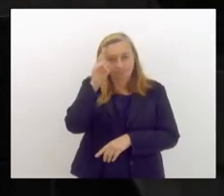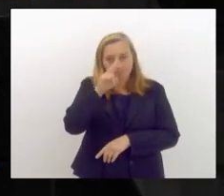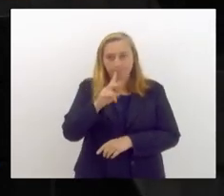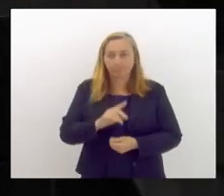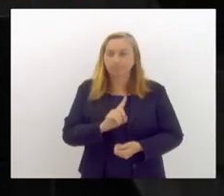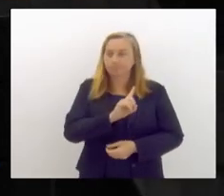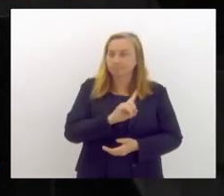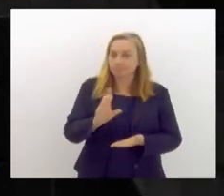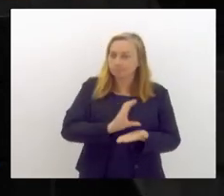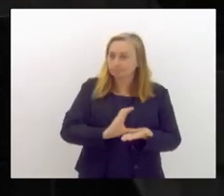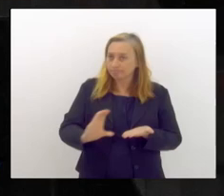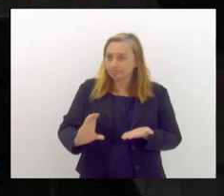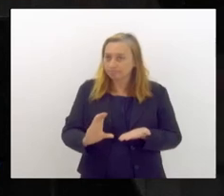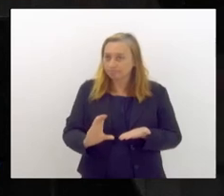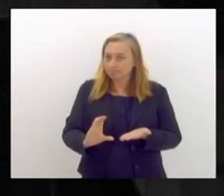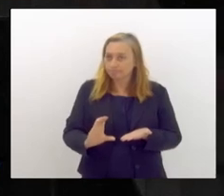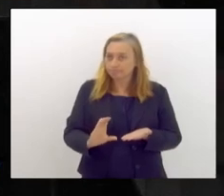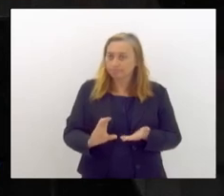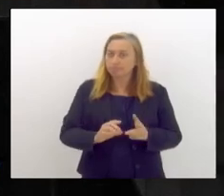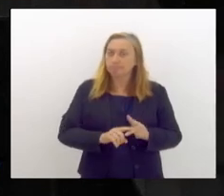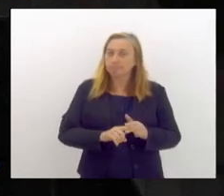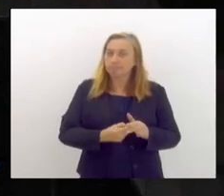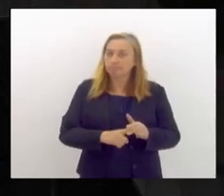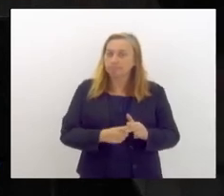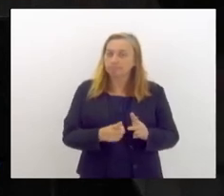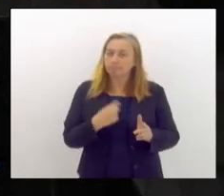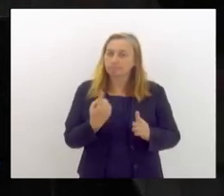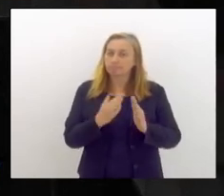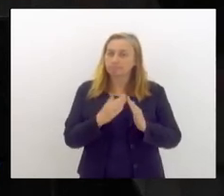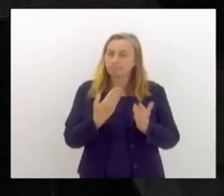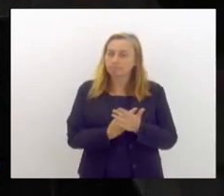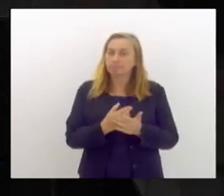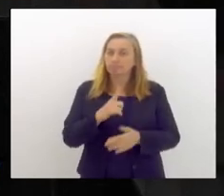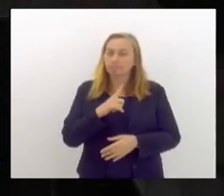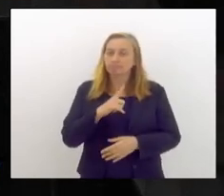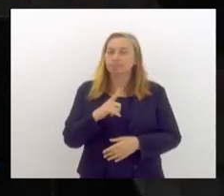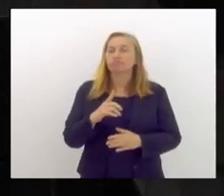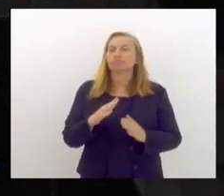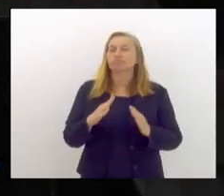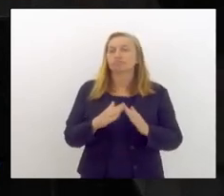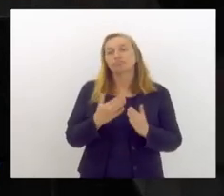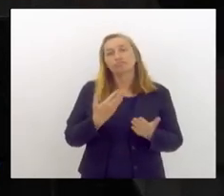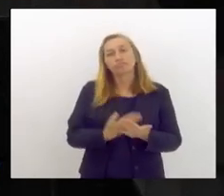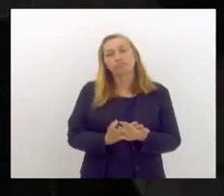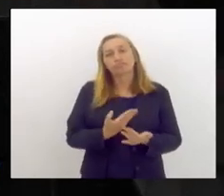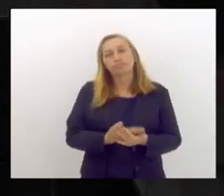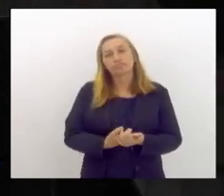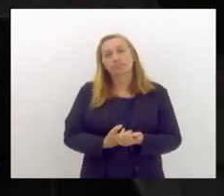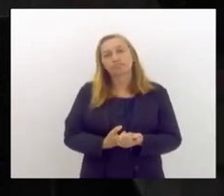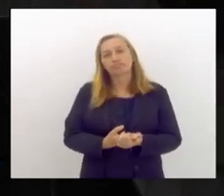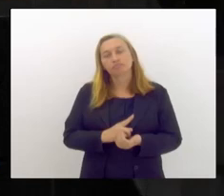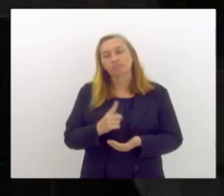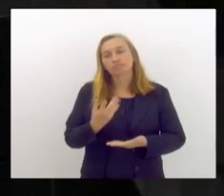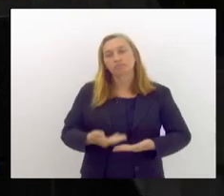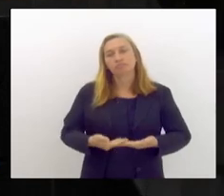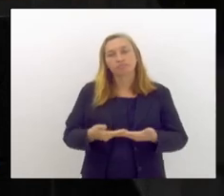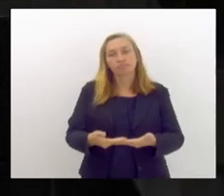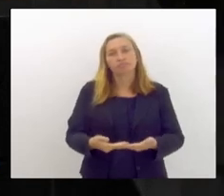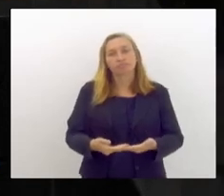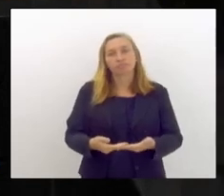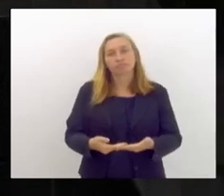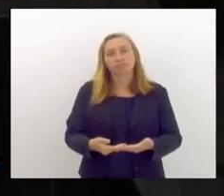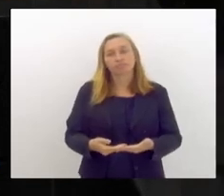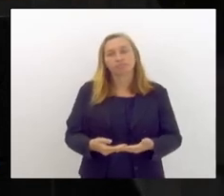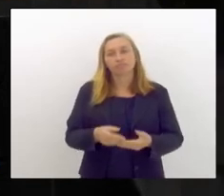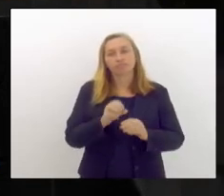não repasse da manutenção para as nossas unidades, hoje nós temos unidades que não ofertam aula,